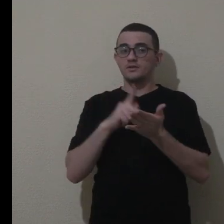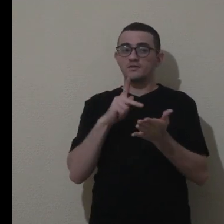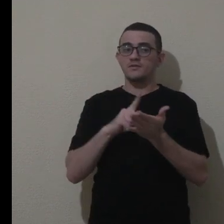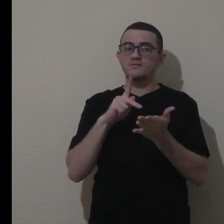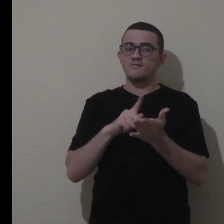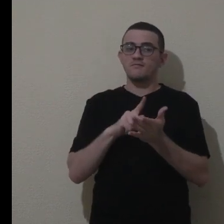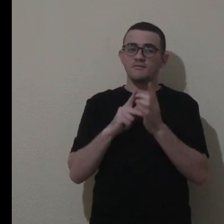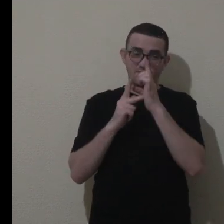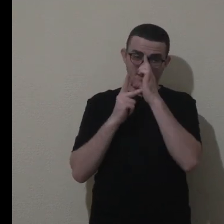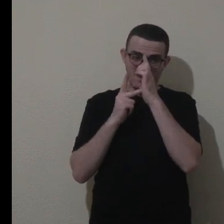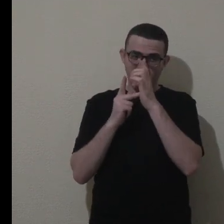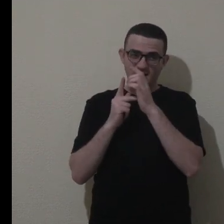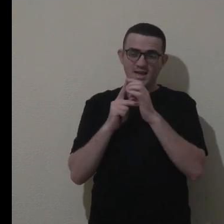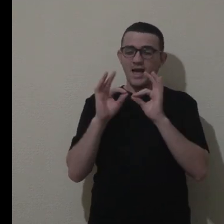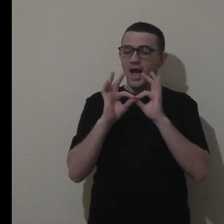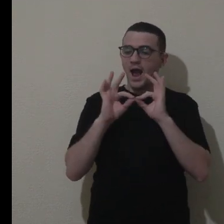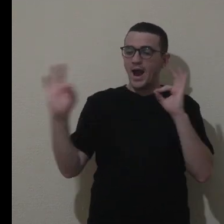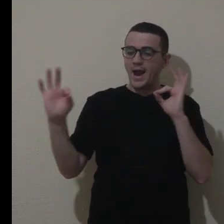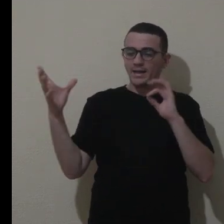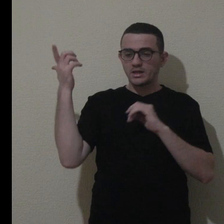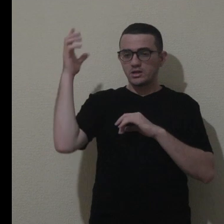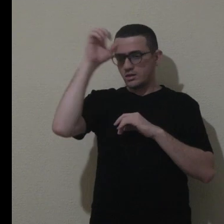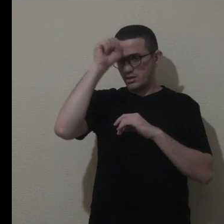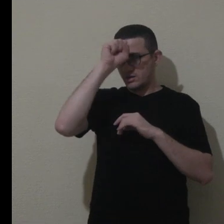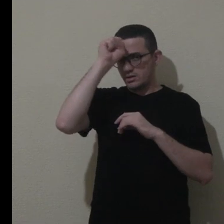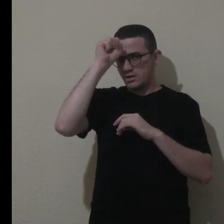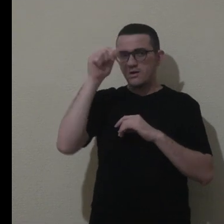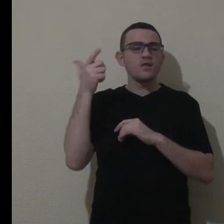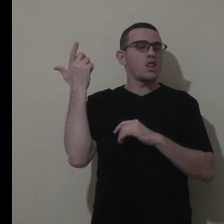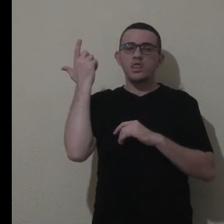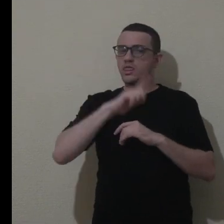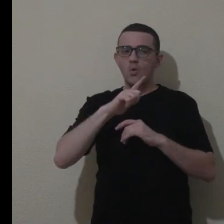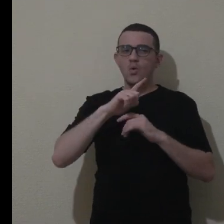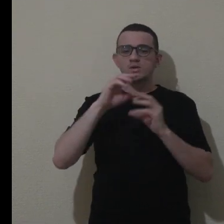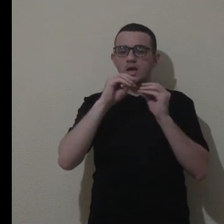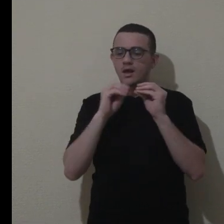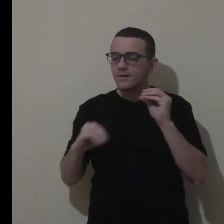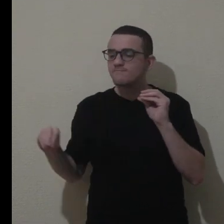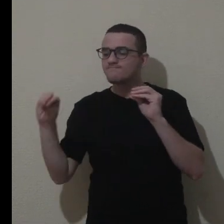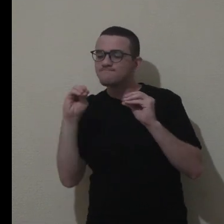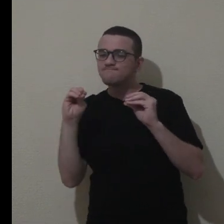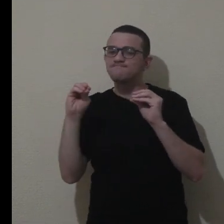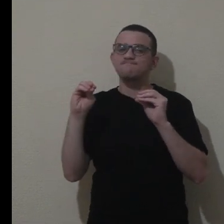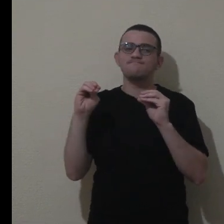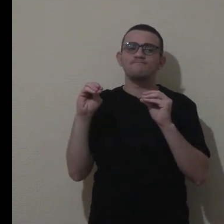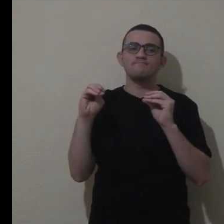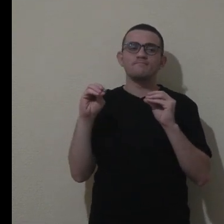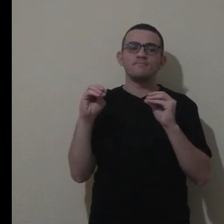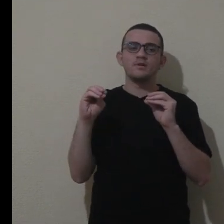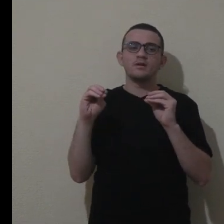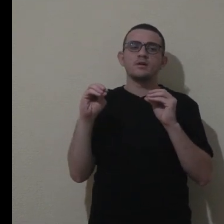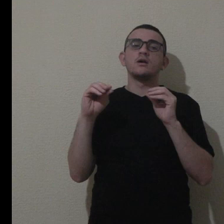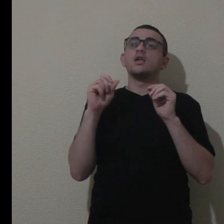fato, a a reta de aprendizagem, você não consegue deslocar muito, né?